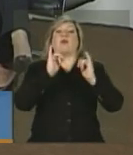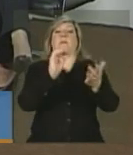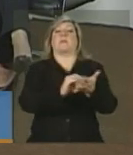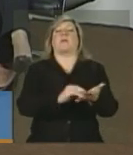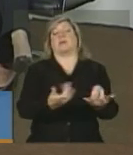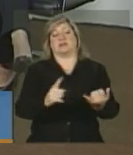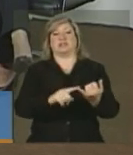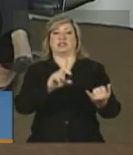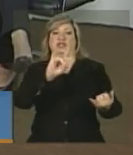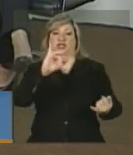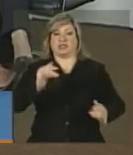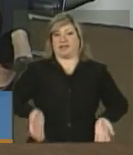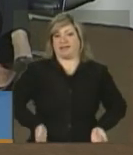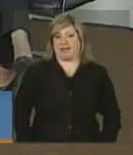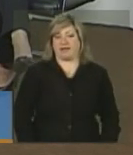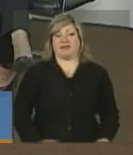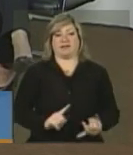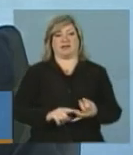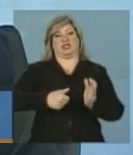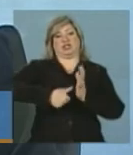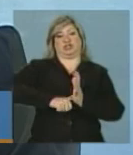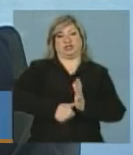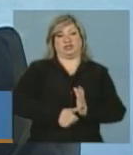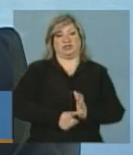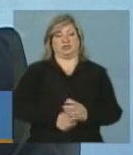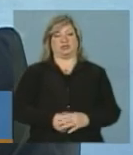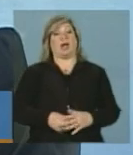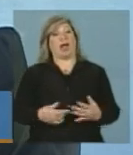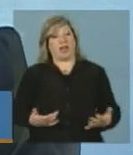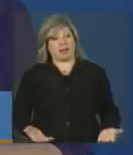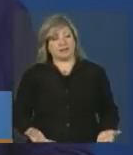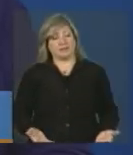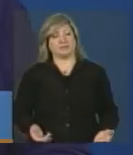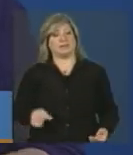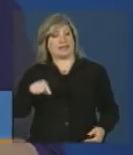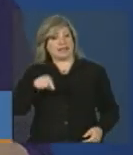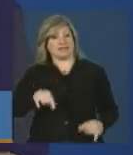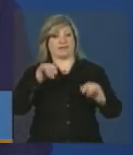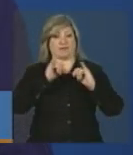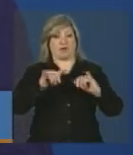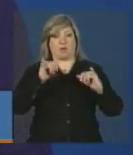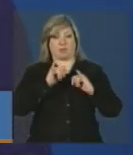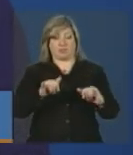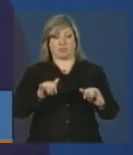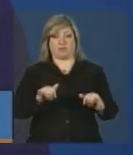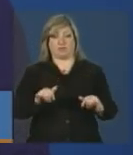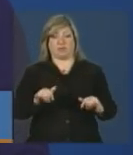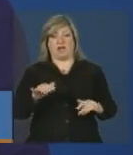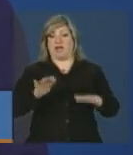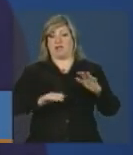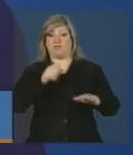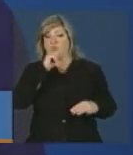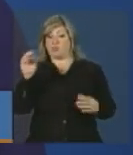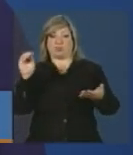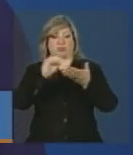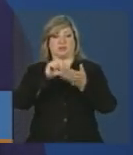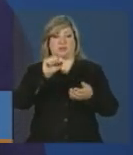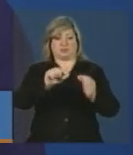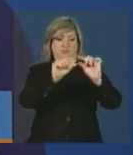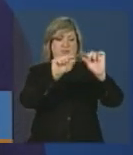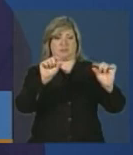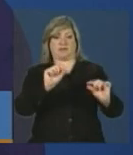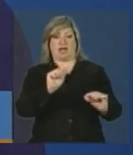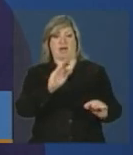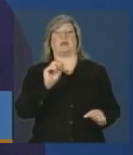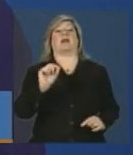data de nascimento, identidade. E aí, como estes dados não estão na aba Recursos Humanos, que